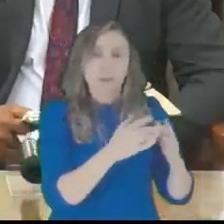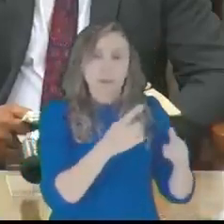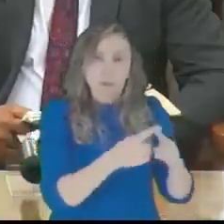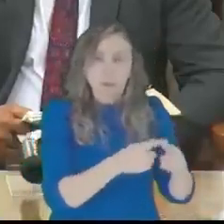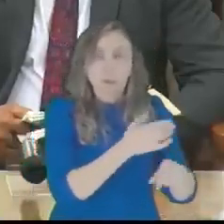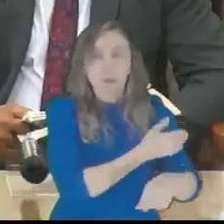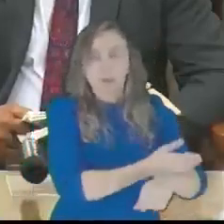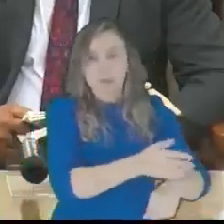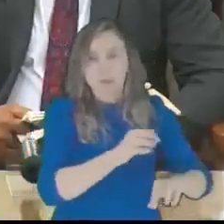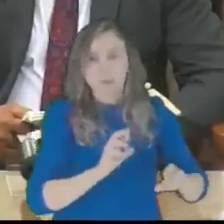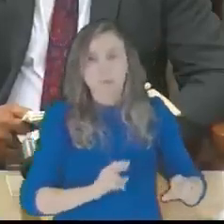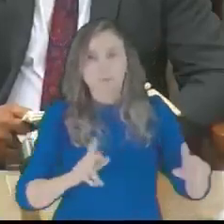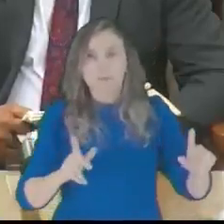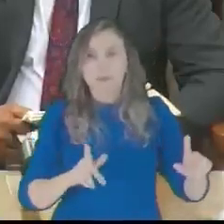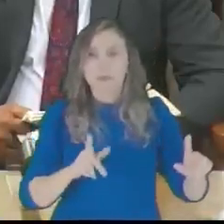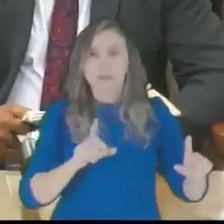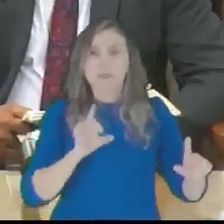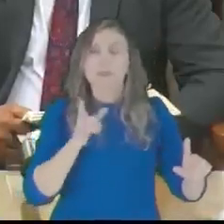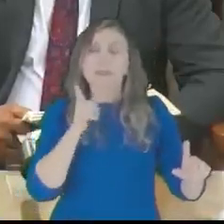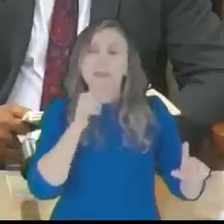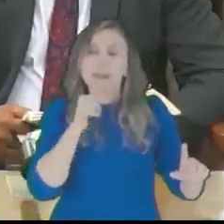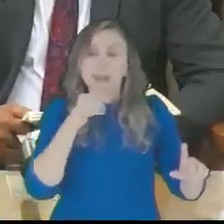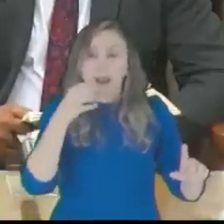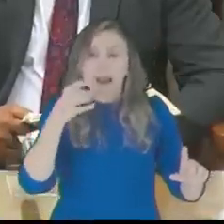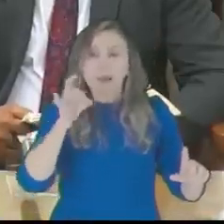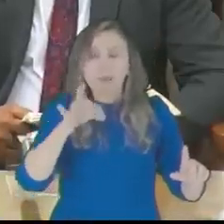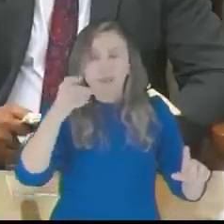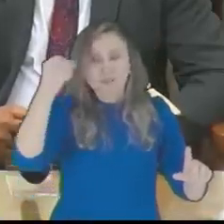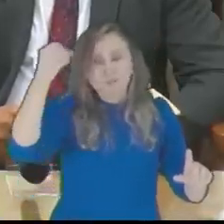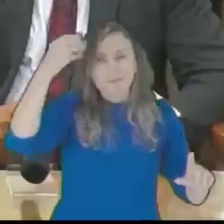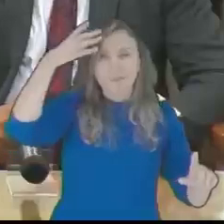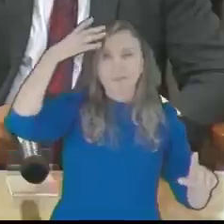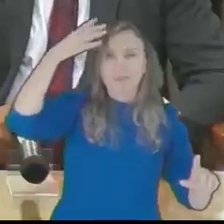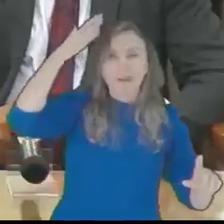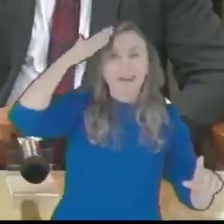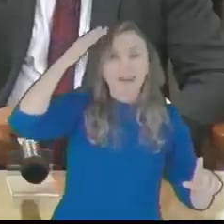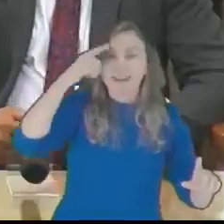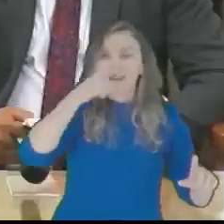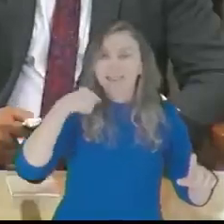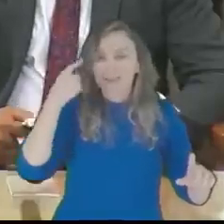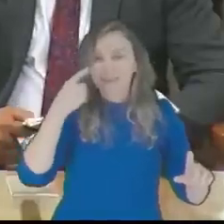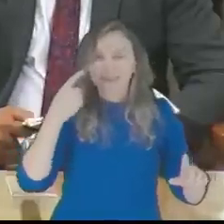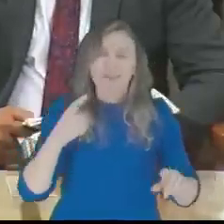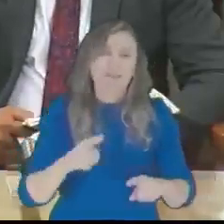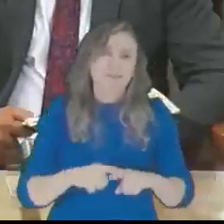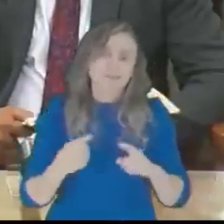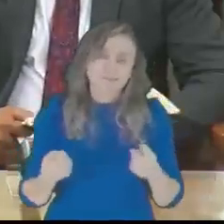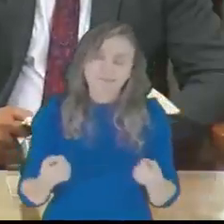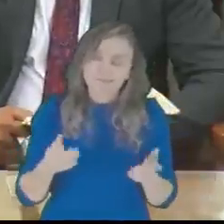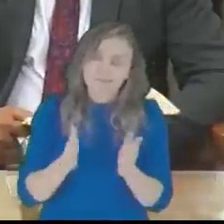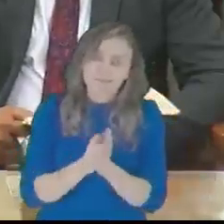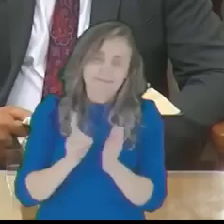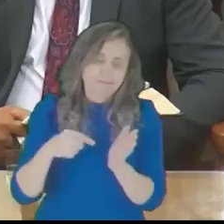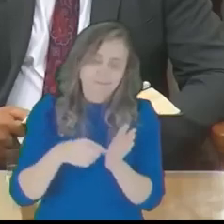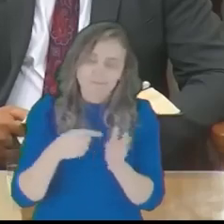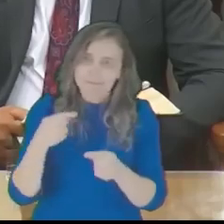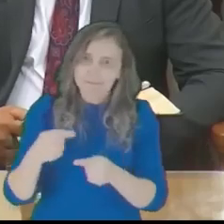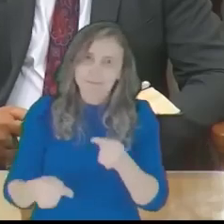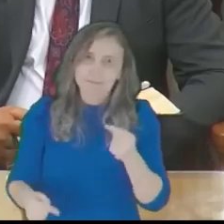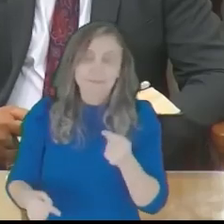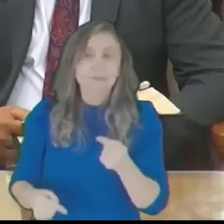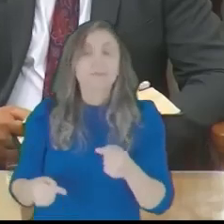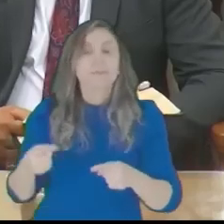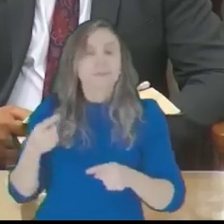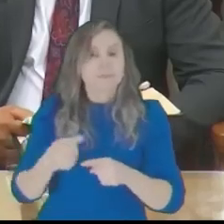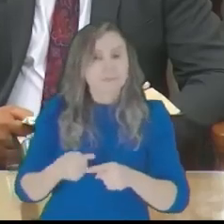cabeça. Eu não vou condenar os irmãos. Respeito e os amo. Porém, biblicamente eu não posso fazer isso. Porque a própria palavra